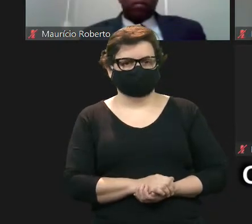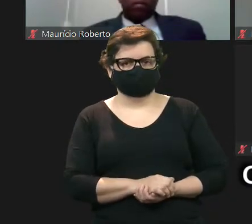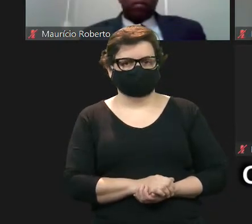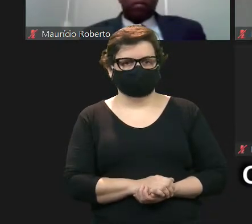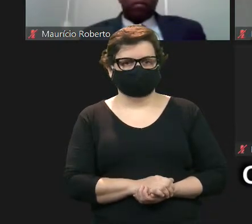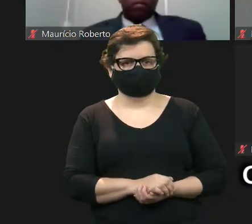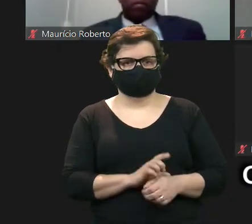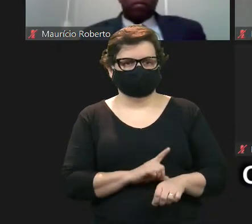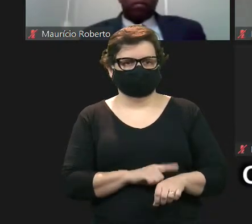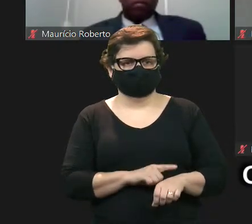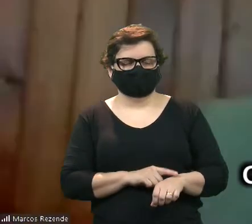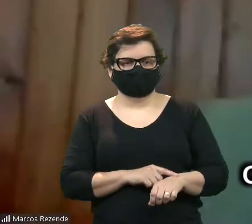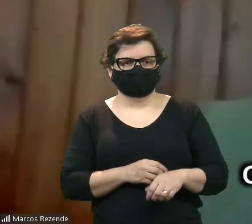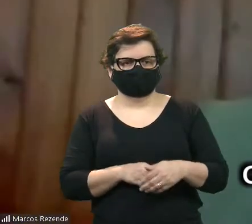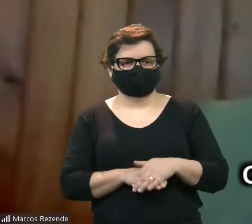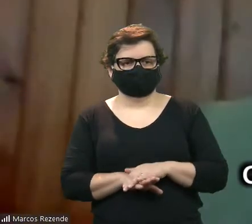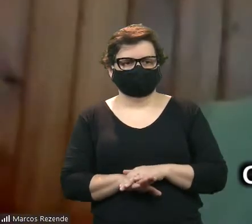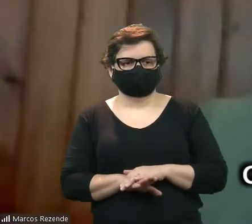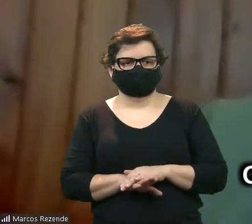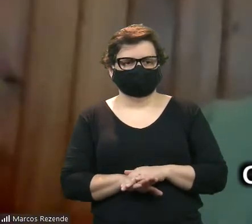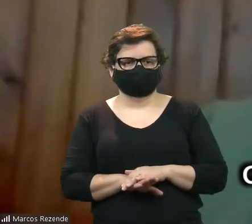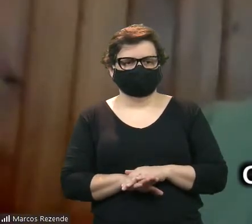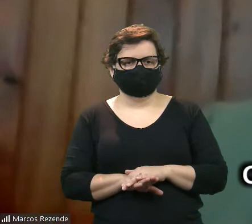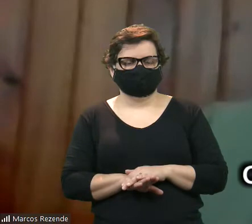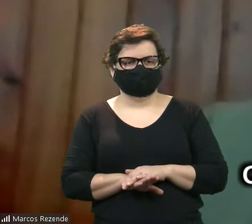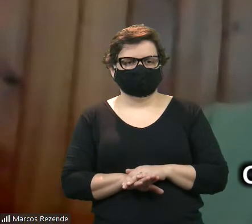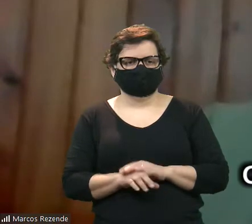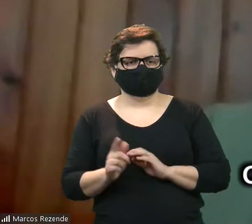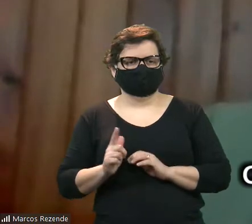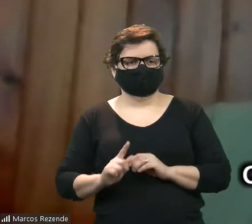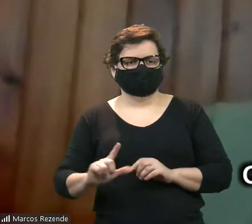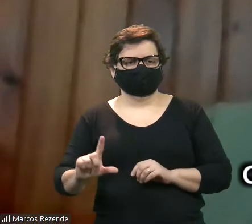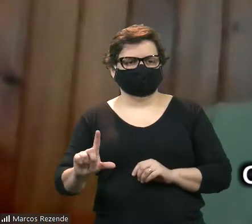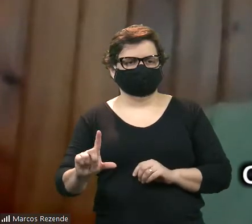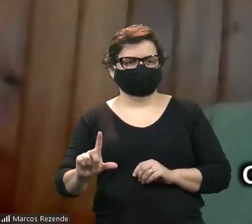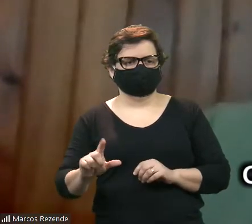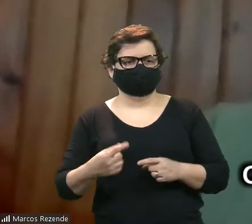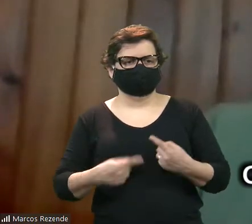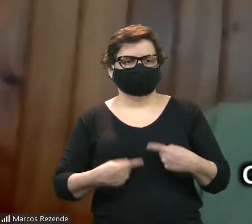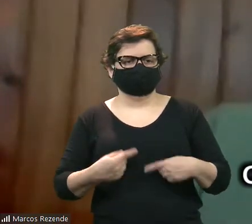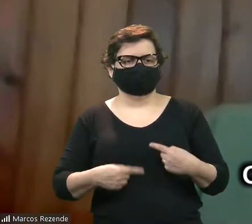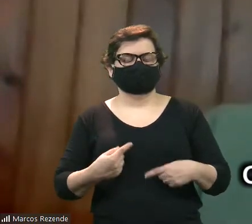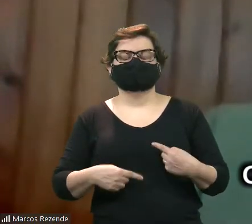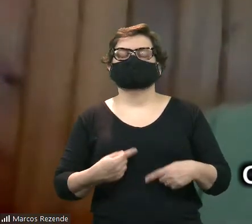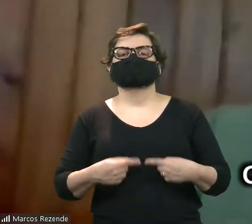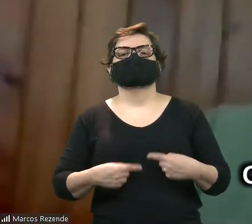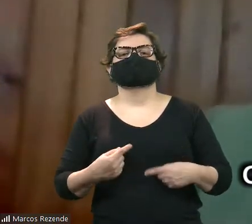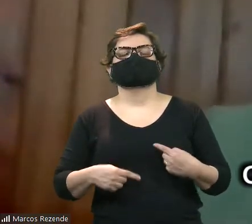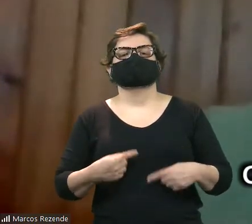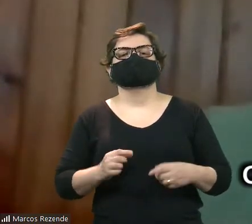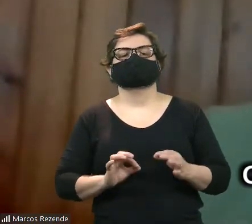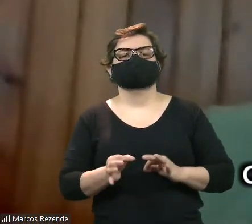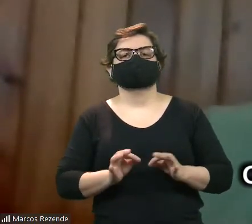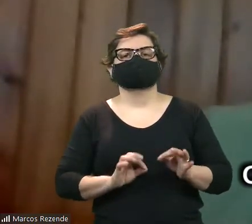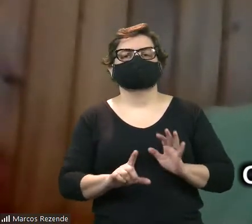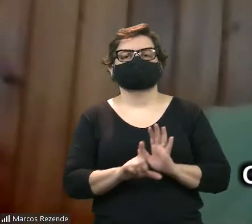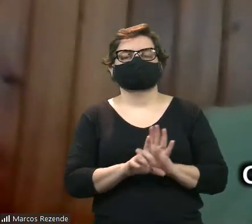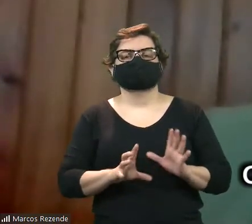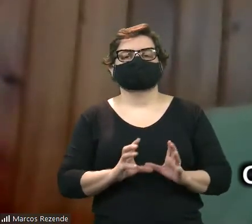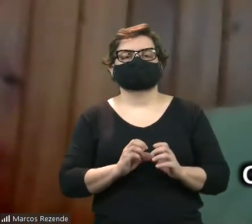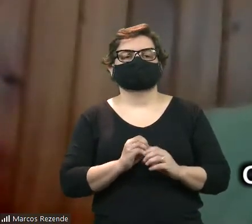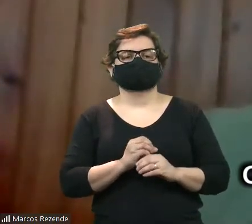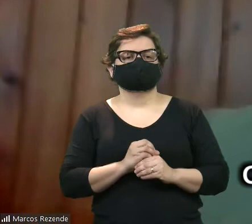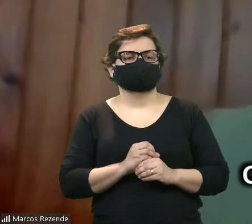O tempo de Vossa Excelência será preservado na continuidade da discussão do projeto de lei